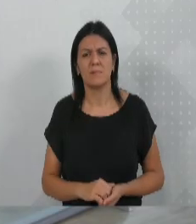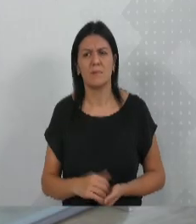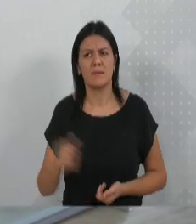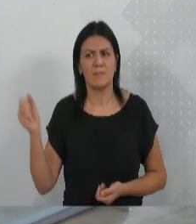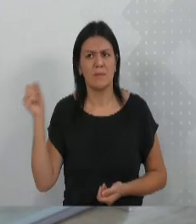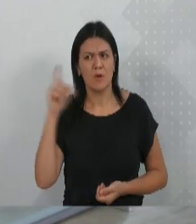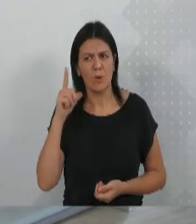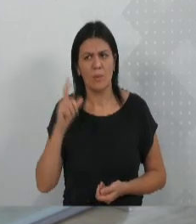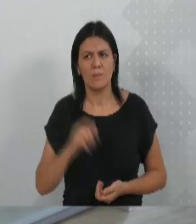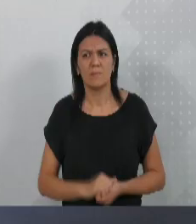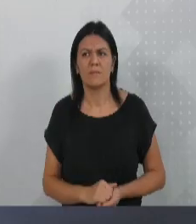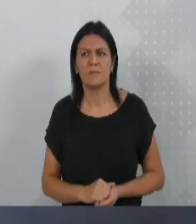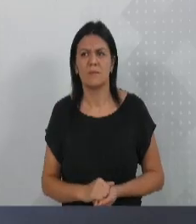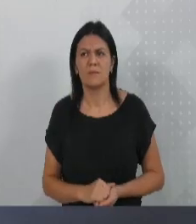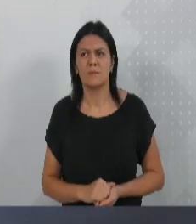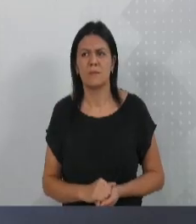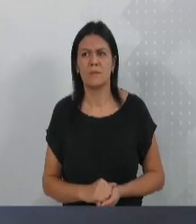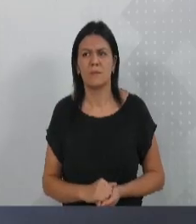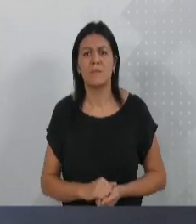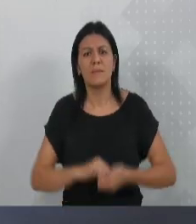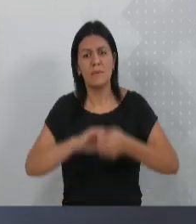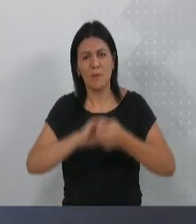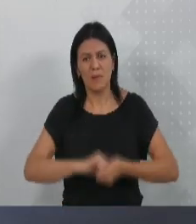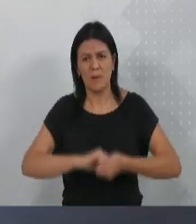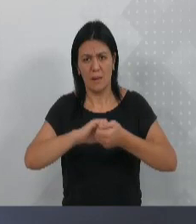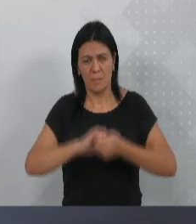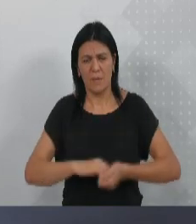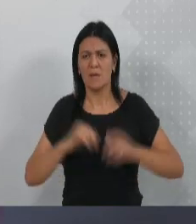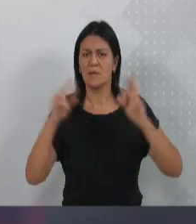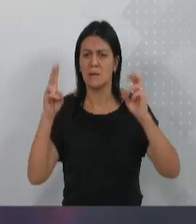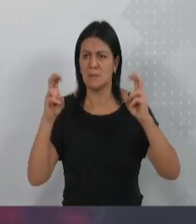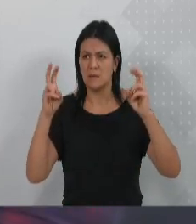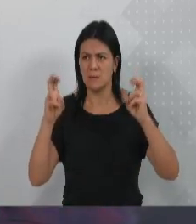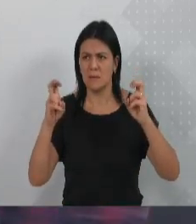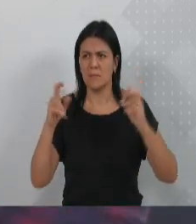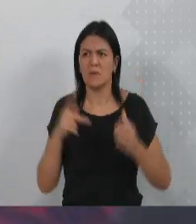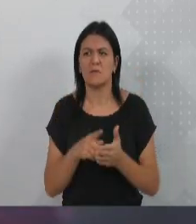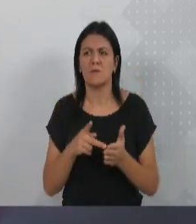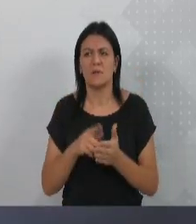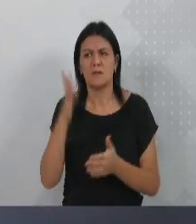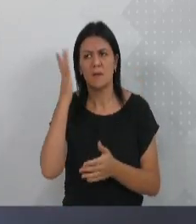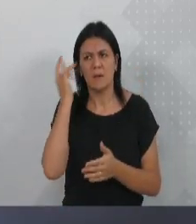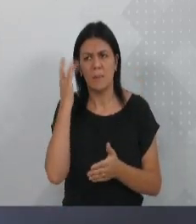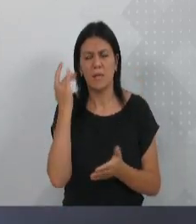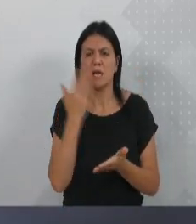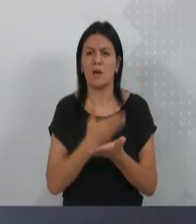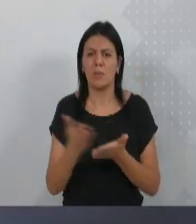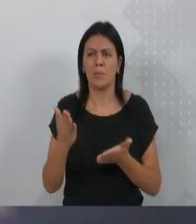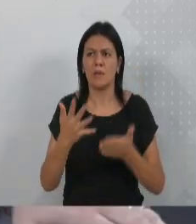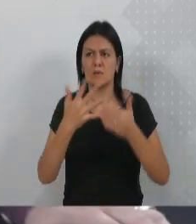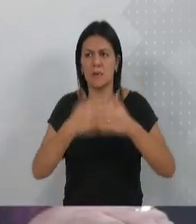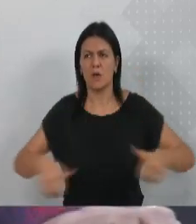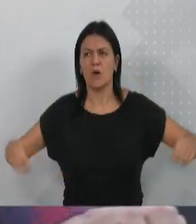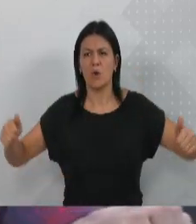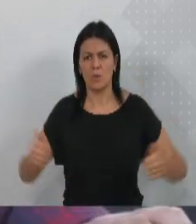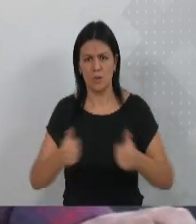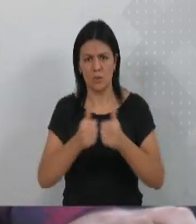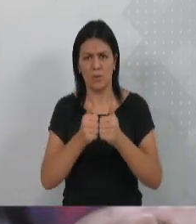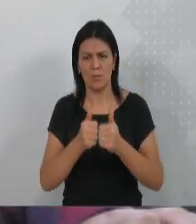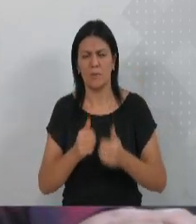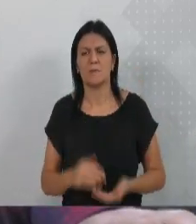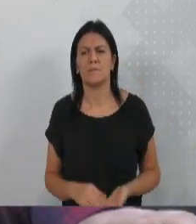Maurício Gol Vereador Beltrame parabéns por trazer esse tema realmente amanhã inicia a october festa